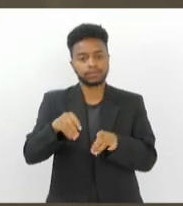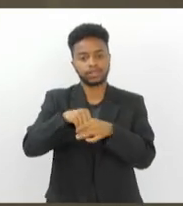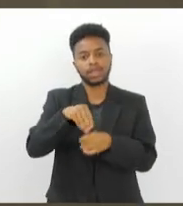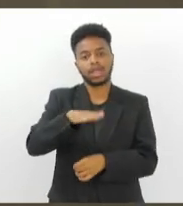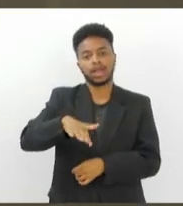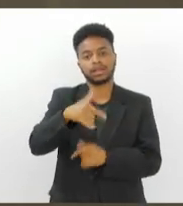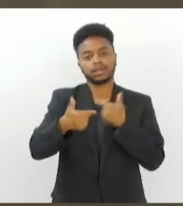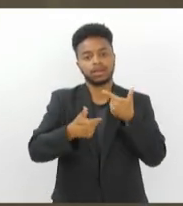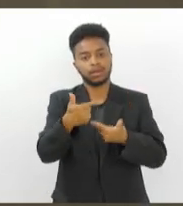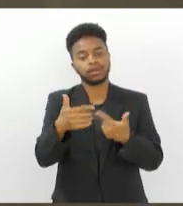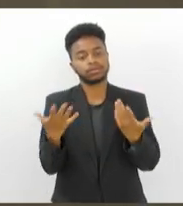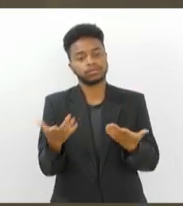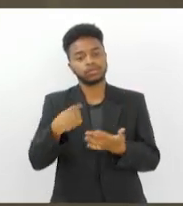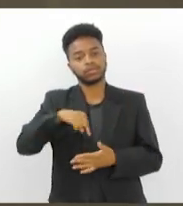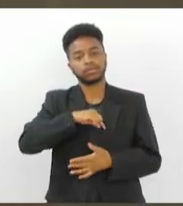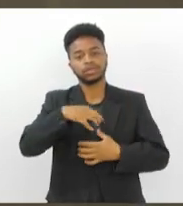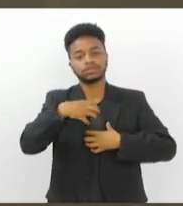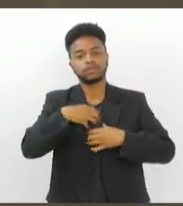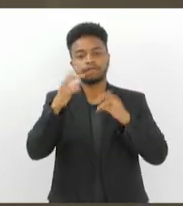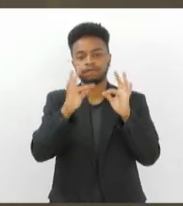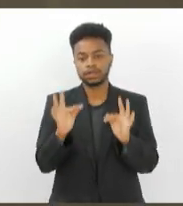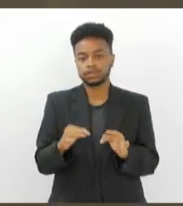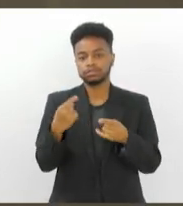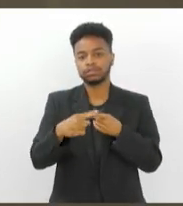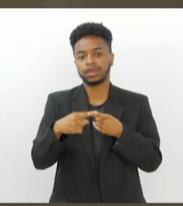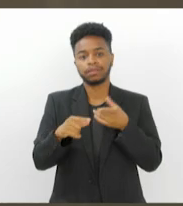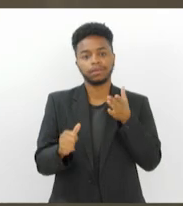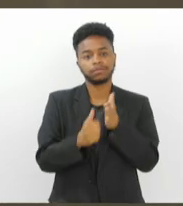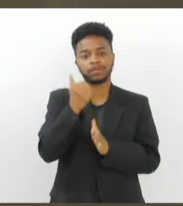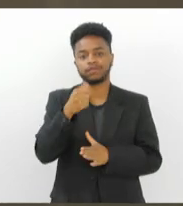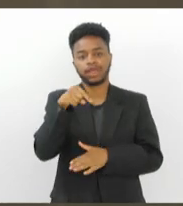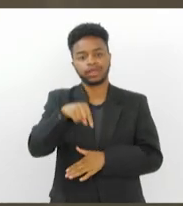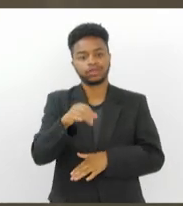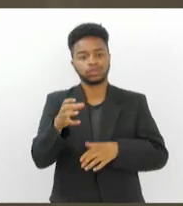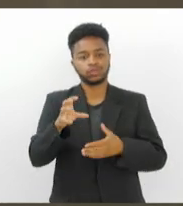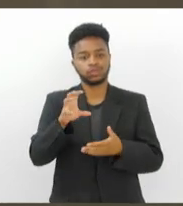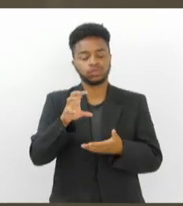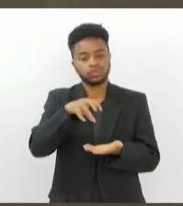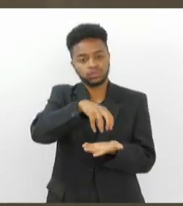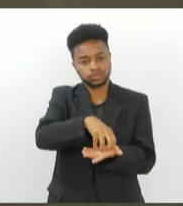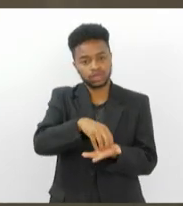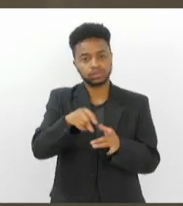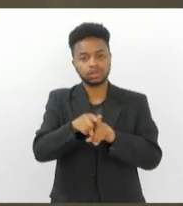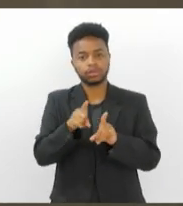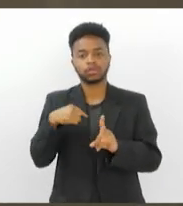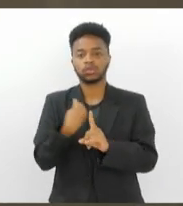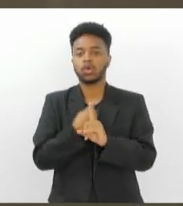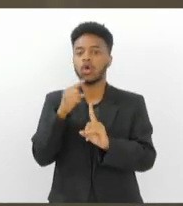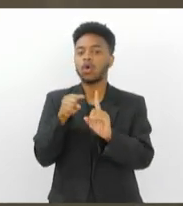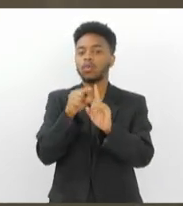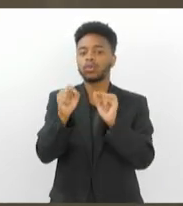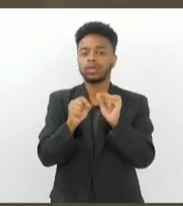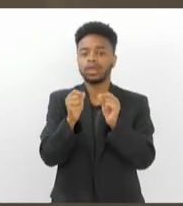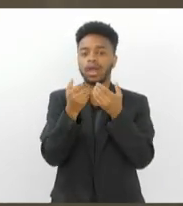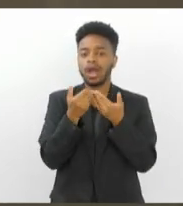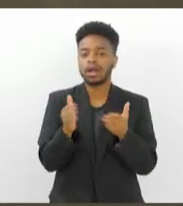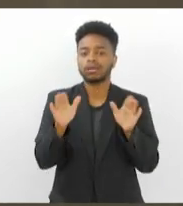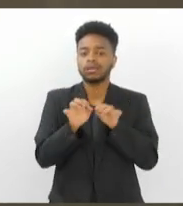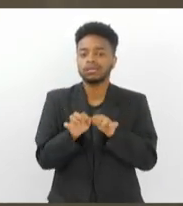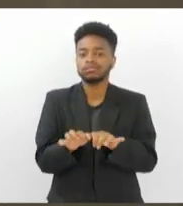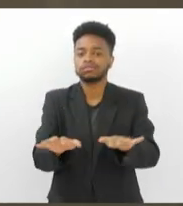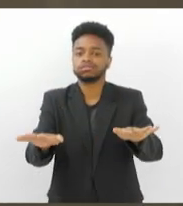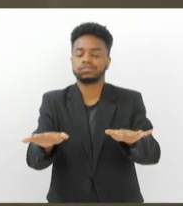então assim a gente fica muito feliz de a primeira casa que ser aqui no centro e o nosso intuito é expandir para todas as